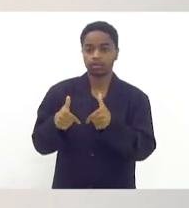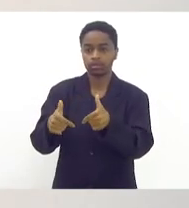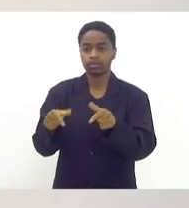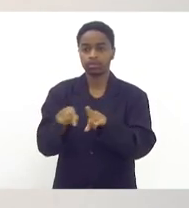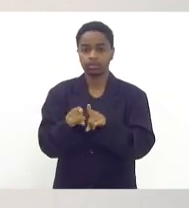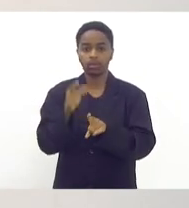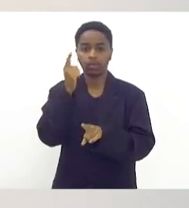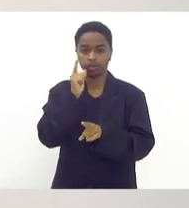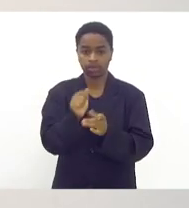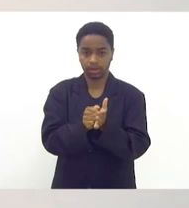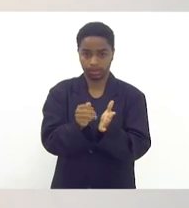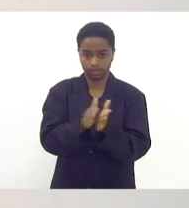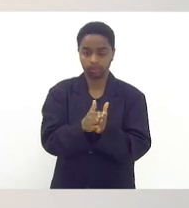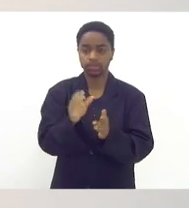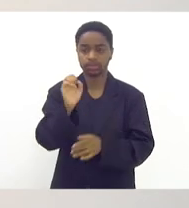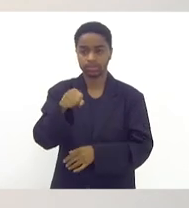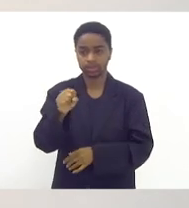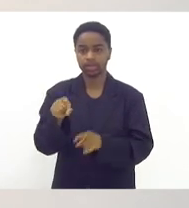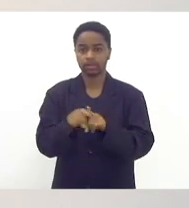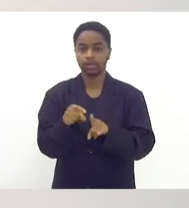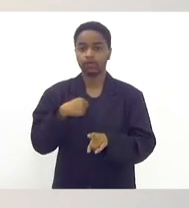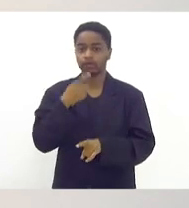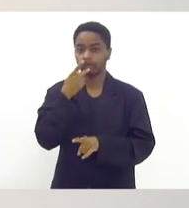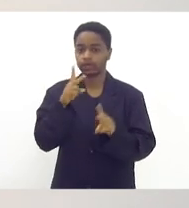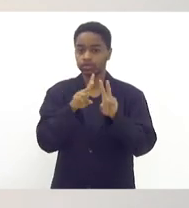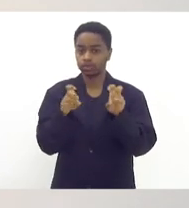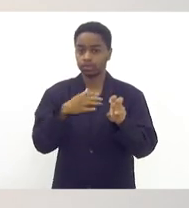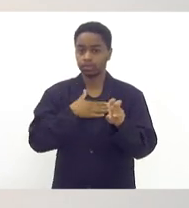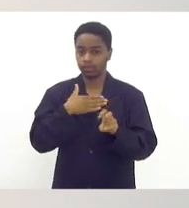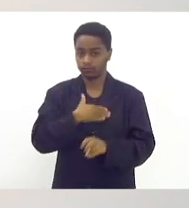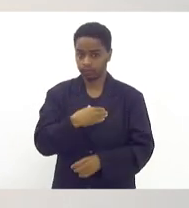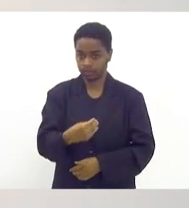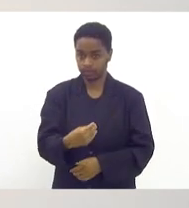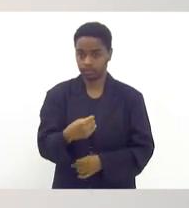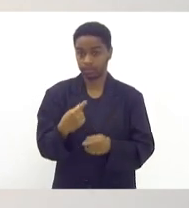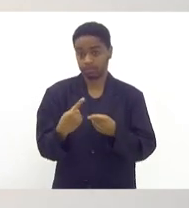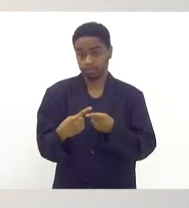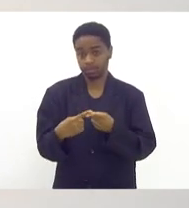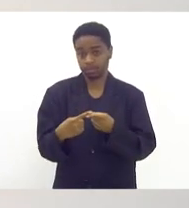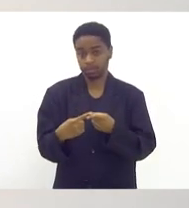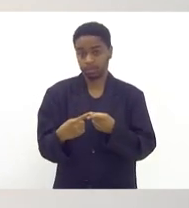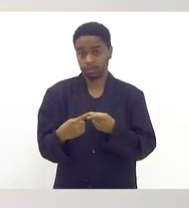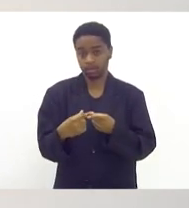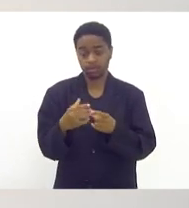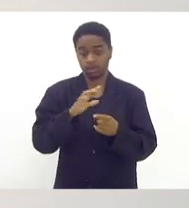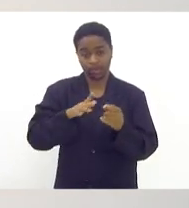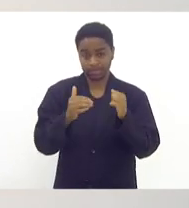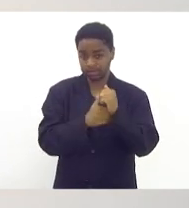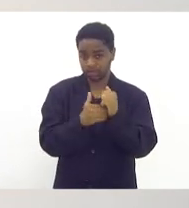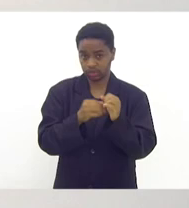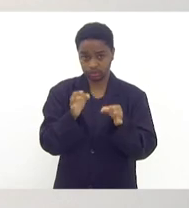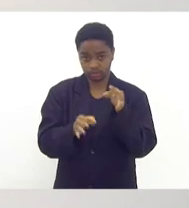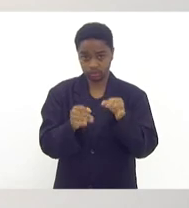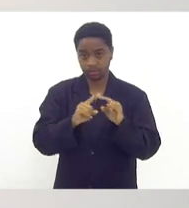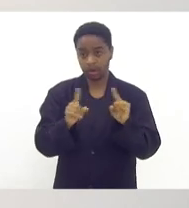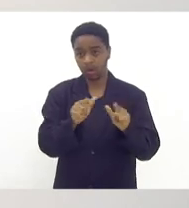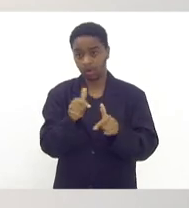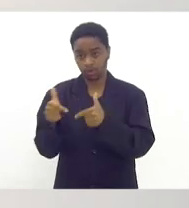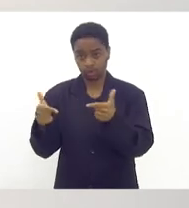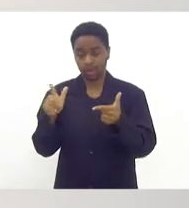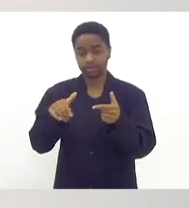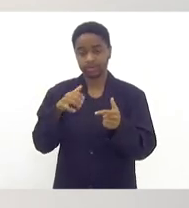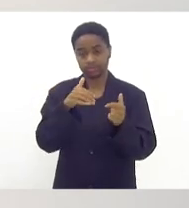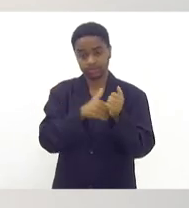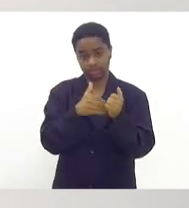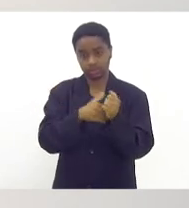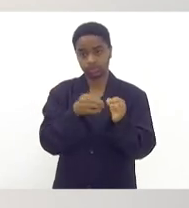multa Sim vou fazer vou falar do caso do meu filho porque eu posso falar não tá sobre segue Justiça mas os outros eu coloco sobre segue de